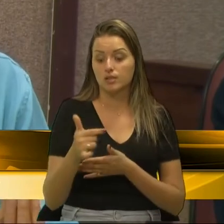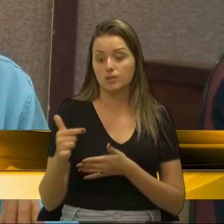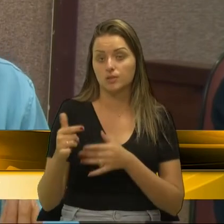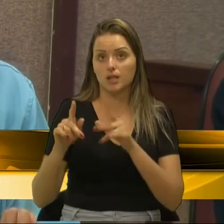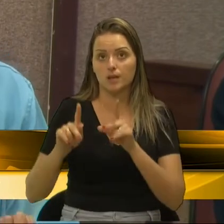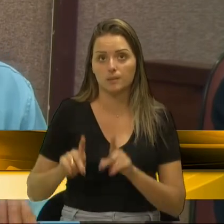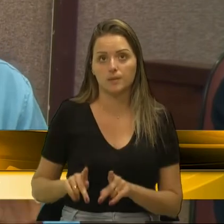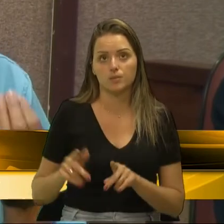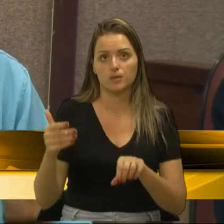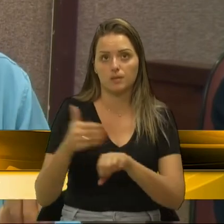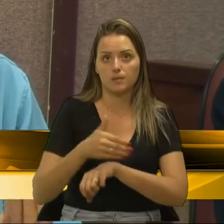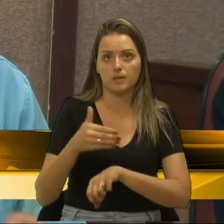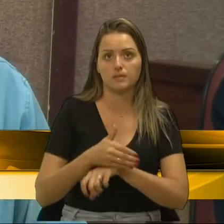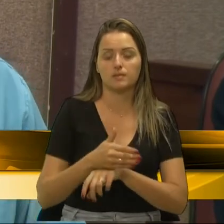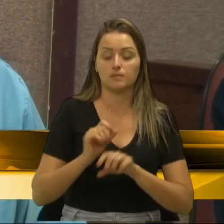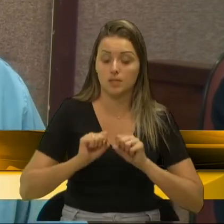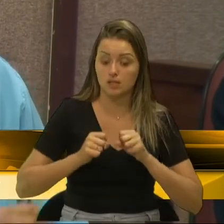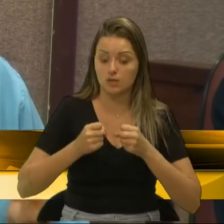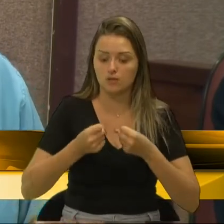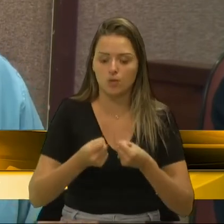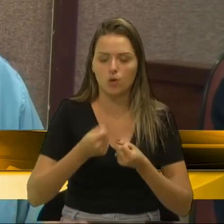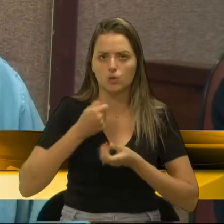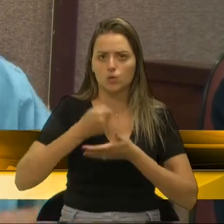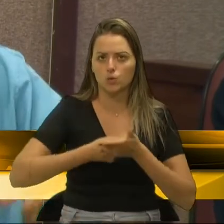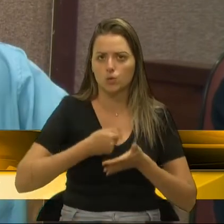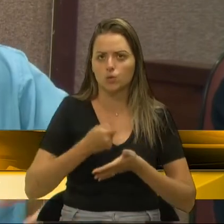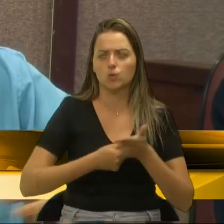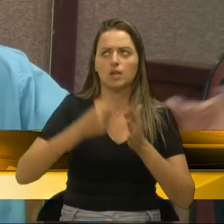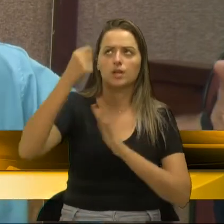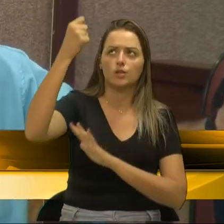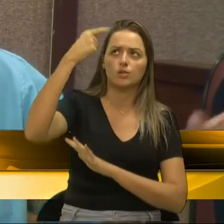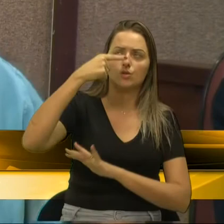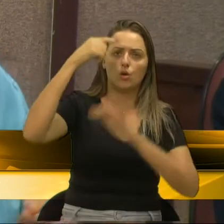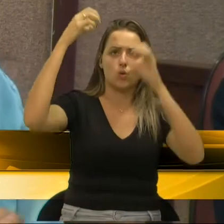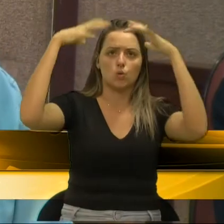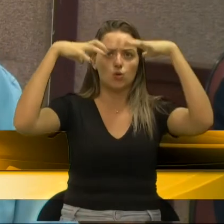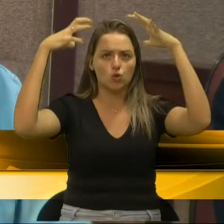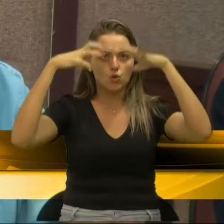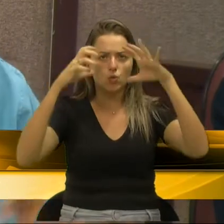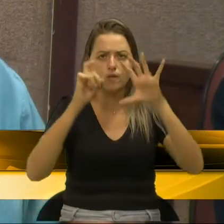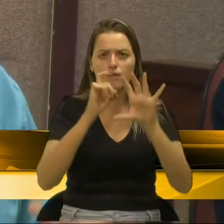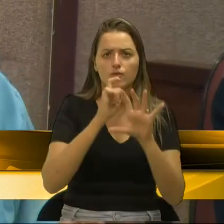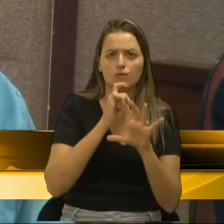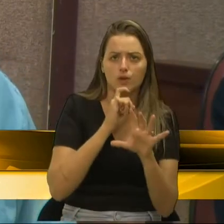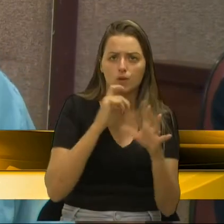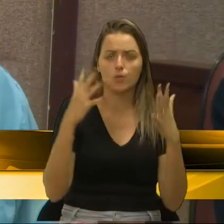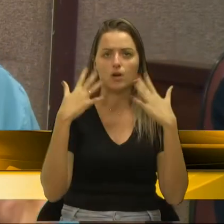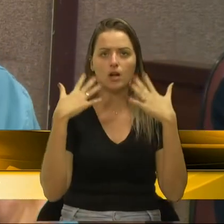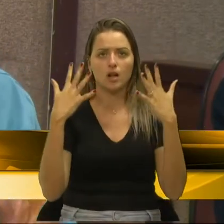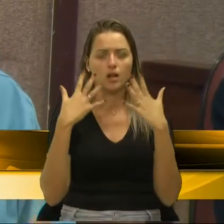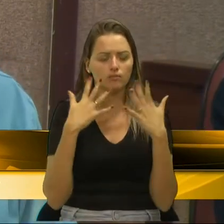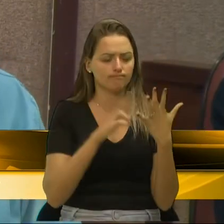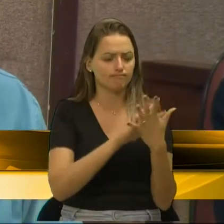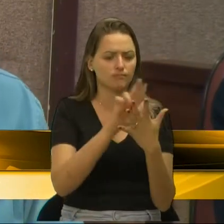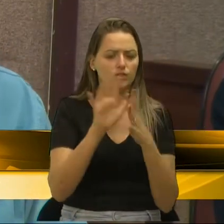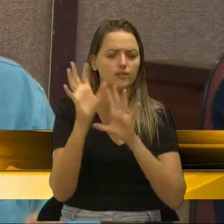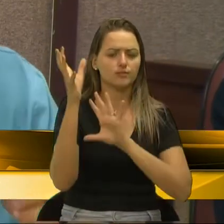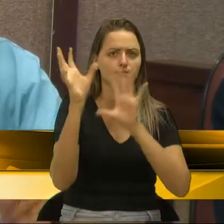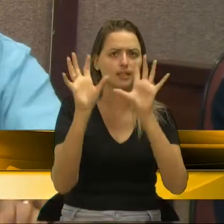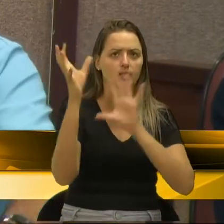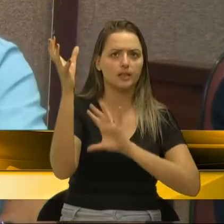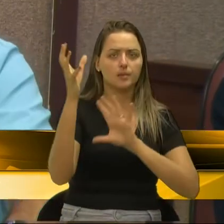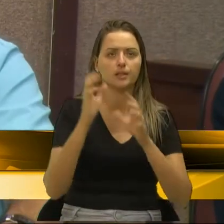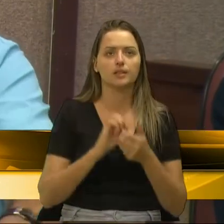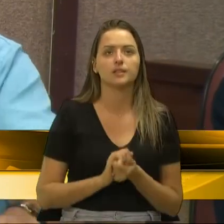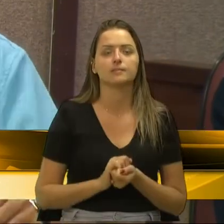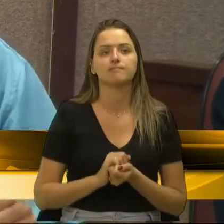gente sempre fala, ele é guerreiro, ele enfrenta sol, chuva, geada, enfim, tantas intempéries que nós estamos na nossa região,